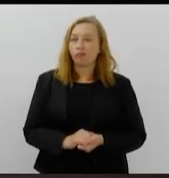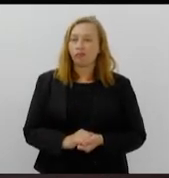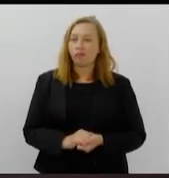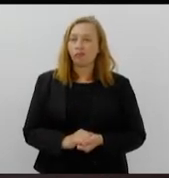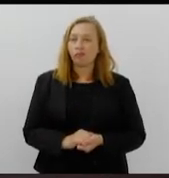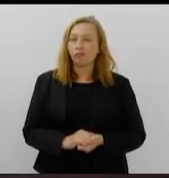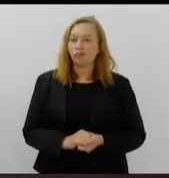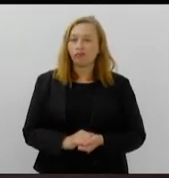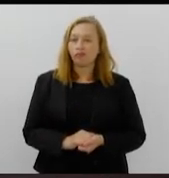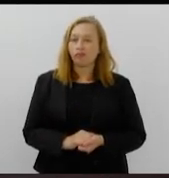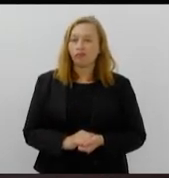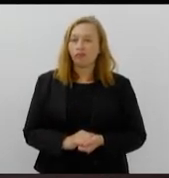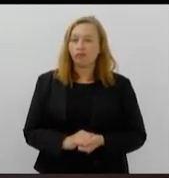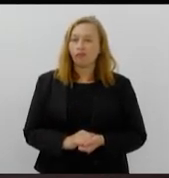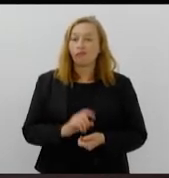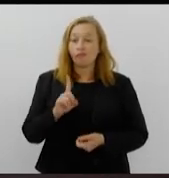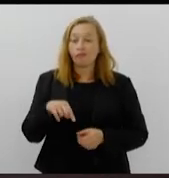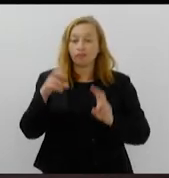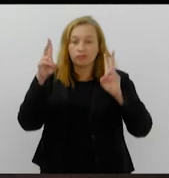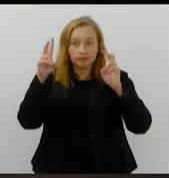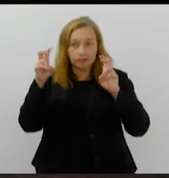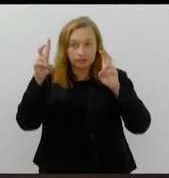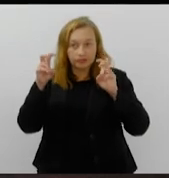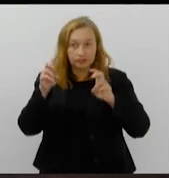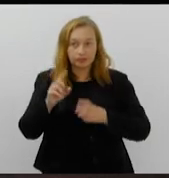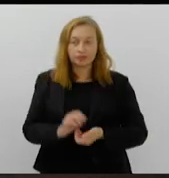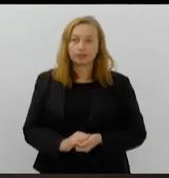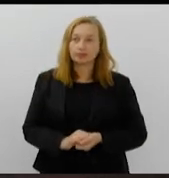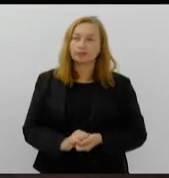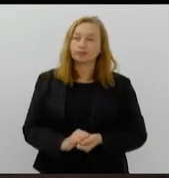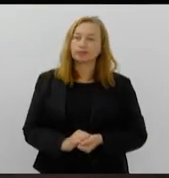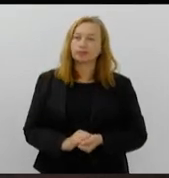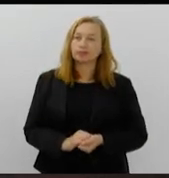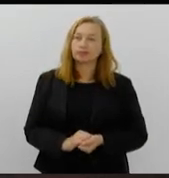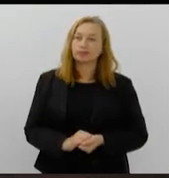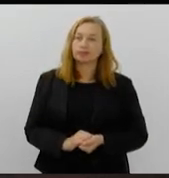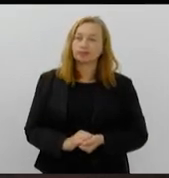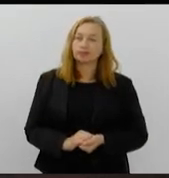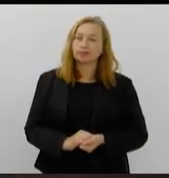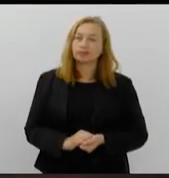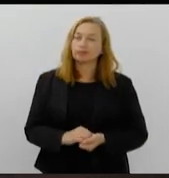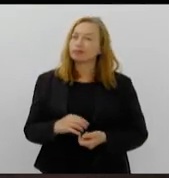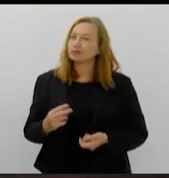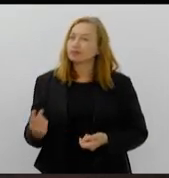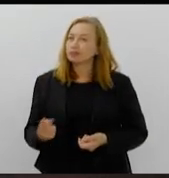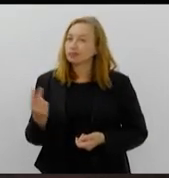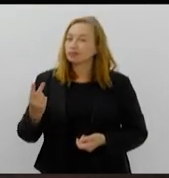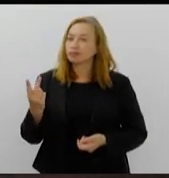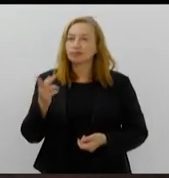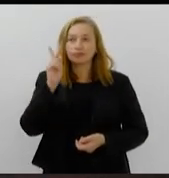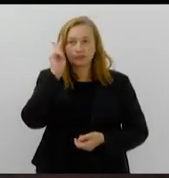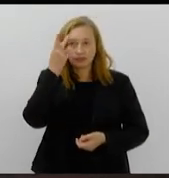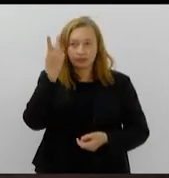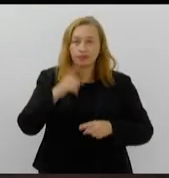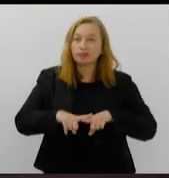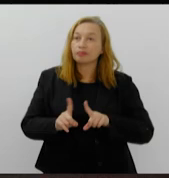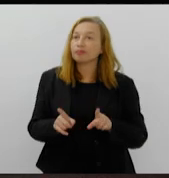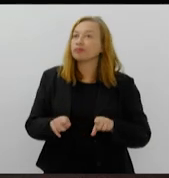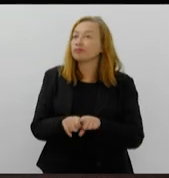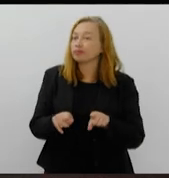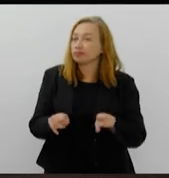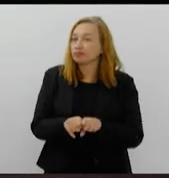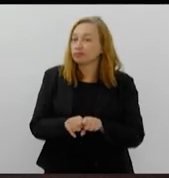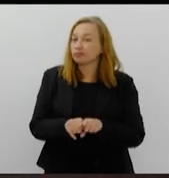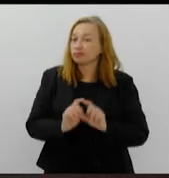ele é um tema que não apenas remete à preservação histórica, mas também